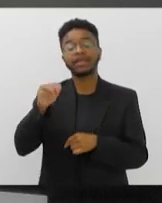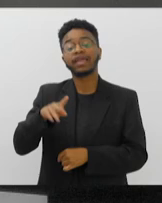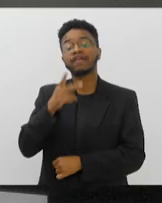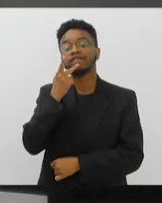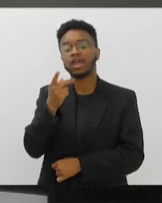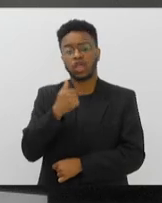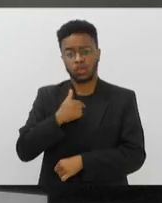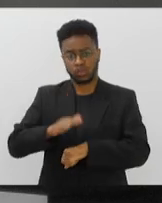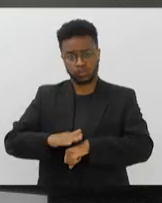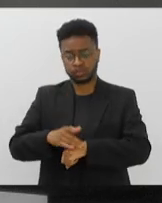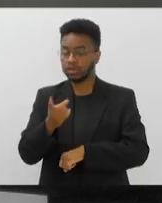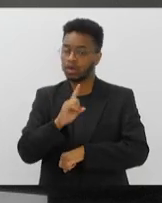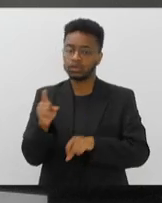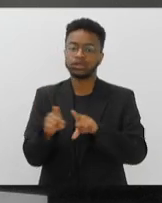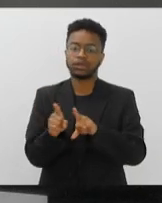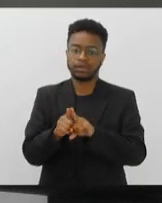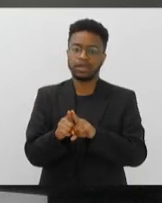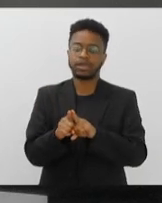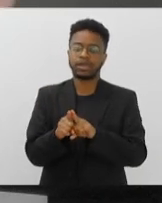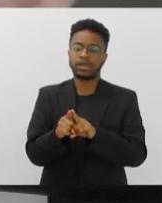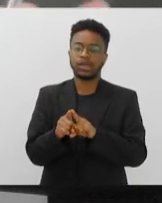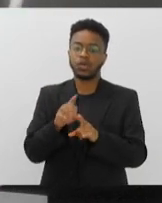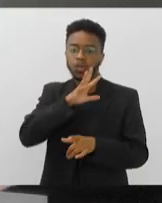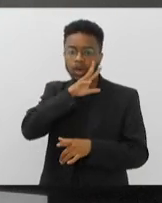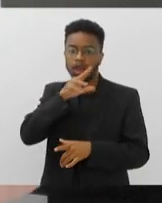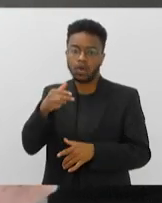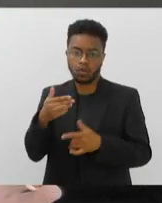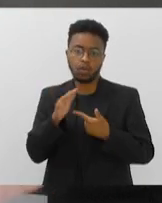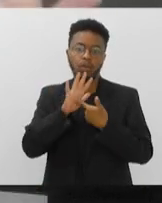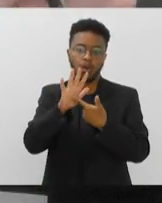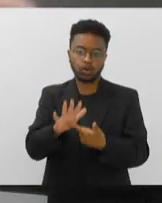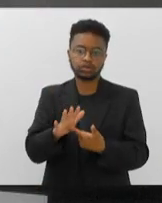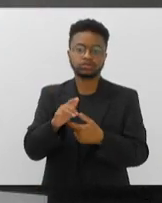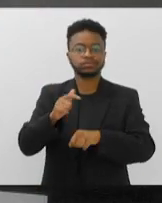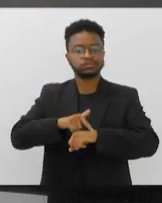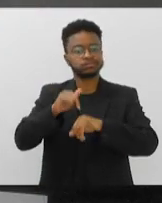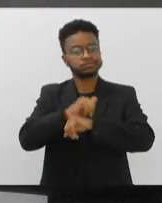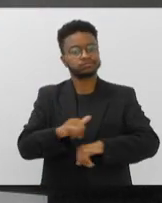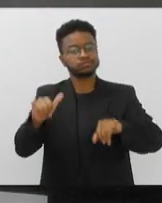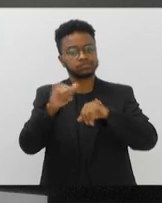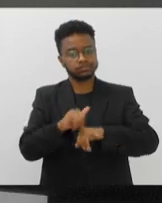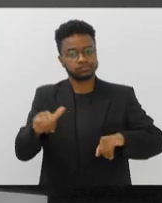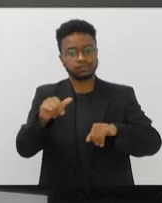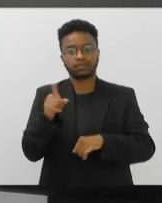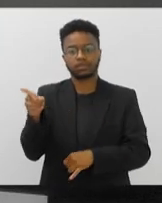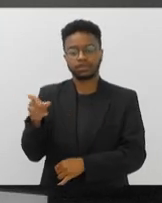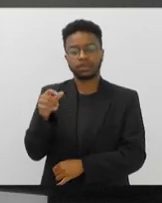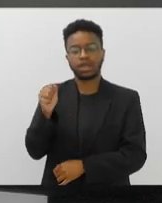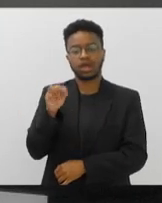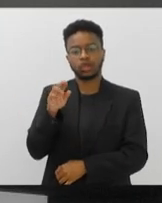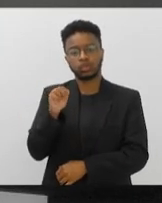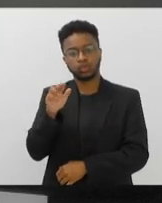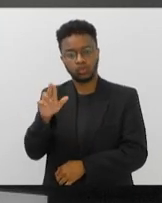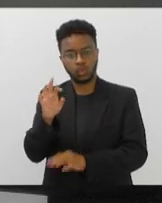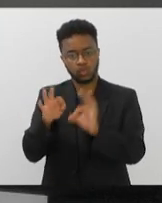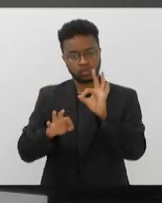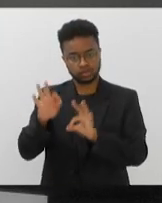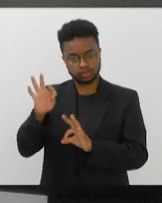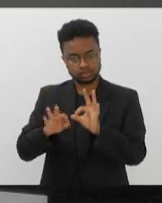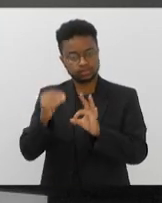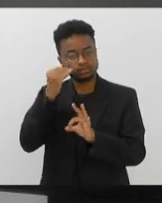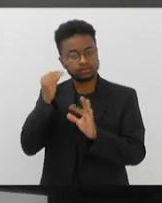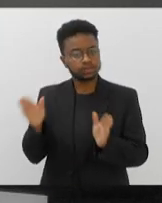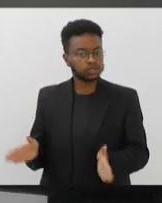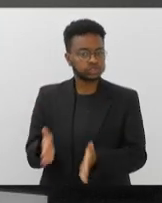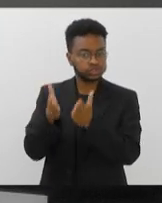só eu não Receita Federal no lançamento da campanha que Dr Artur capitaneou para